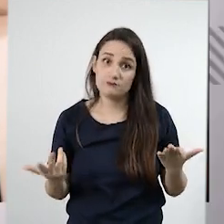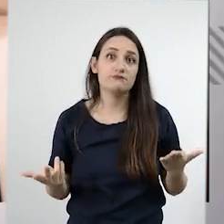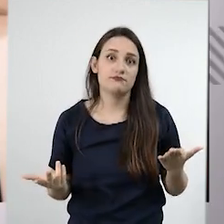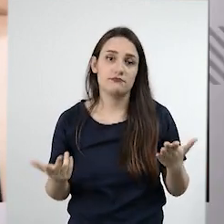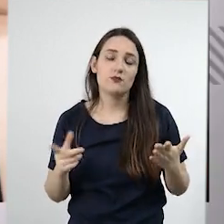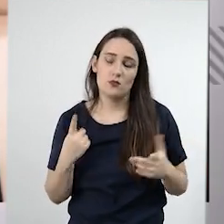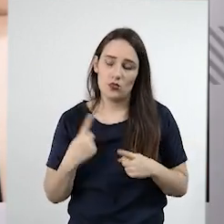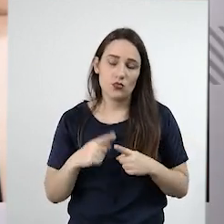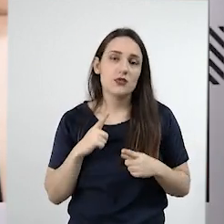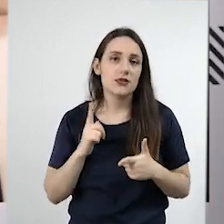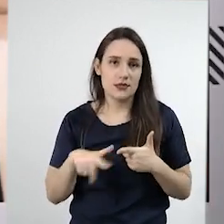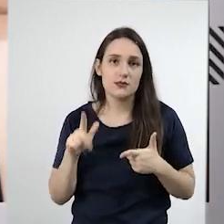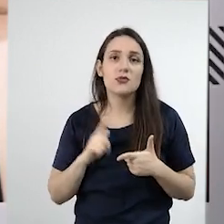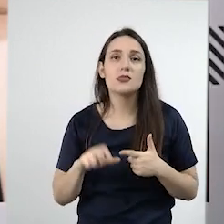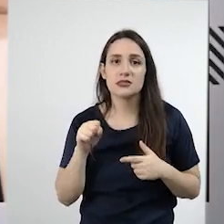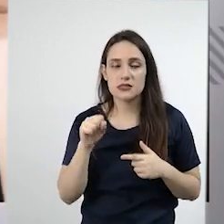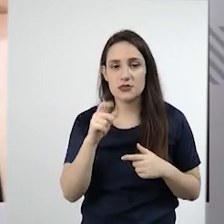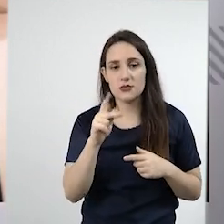da pandemia.